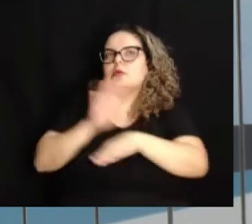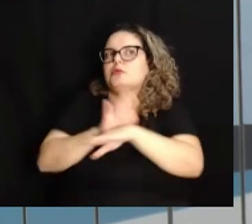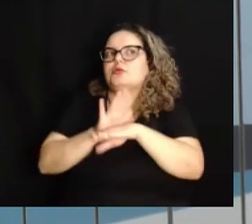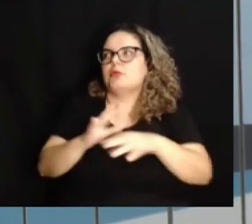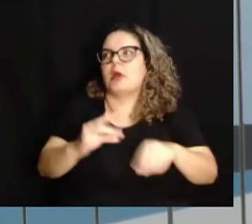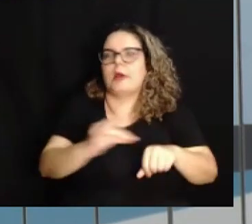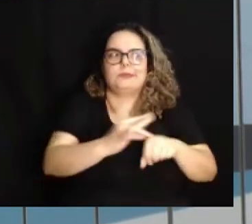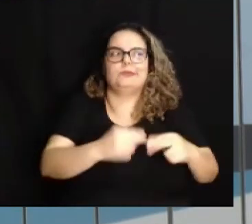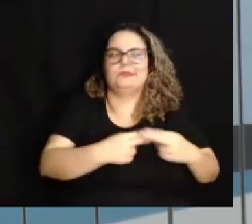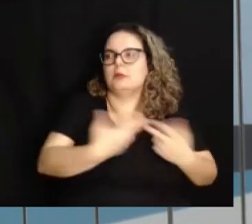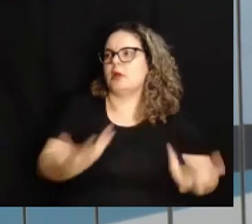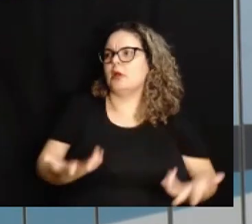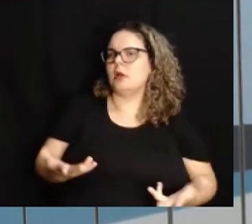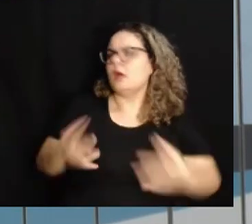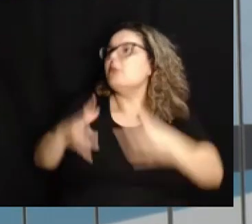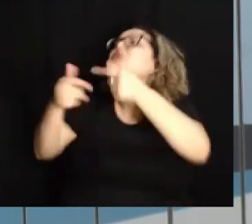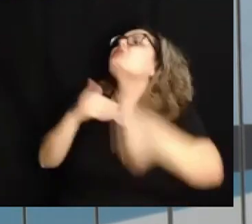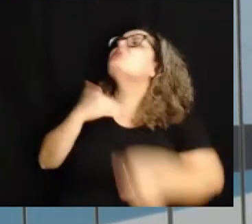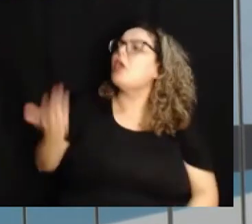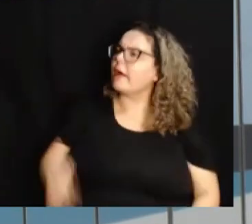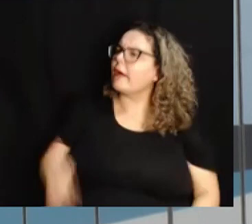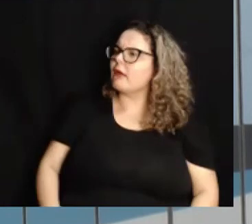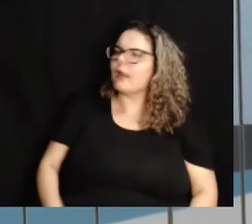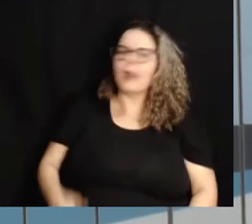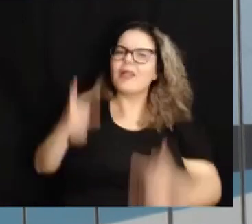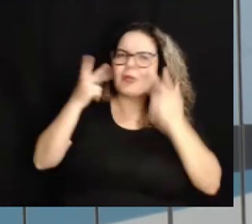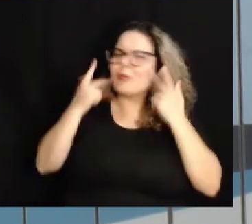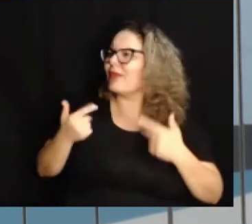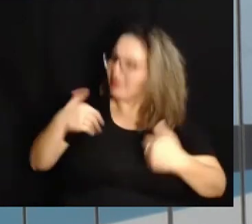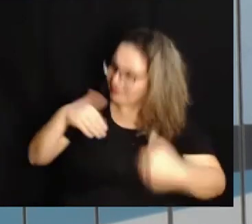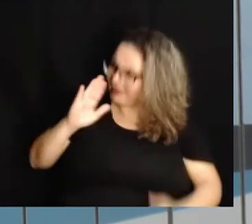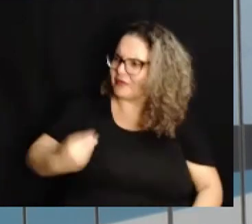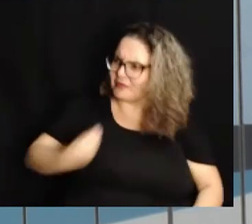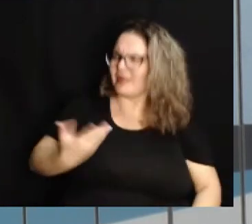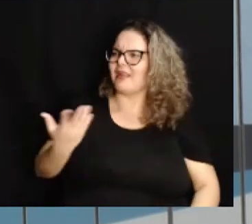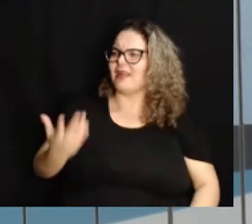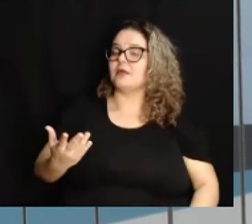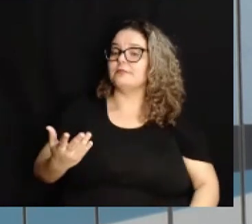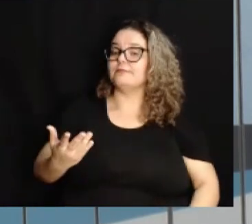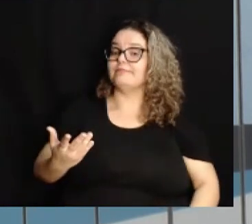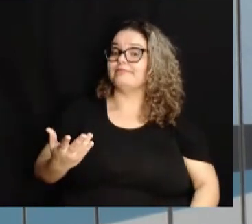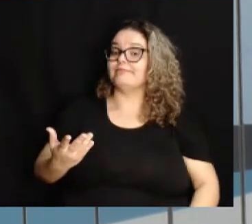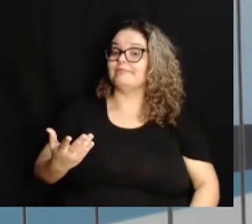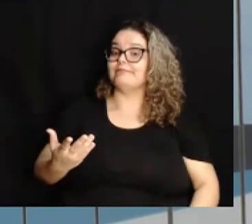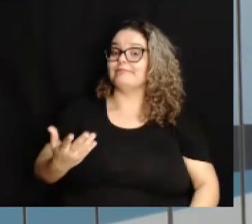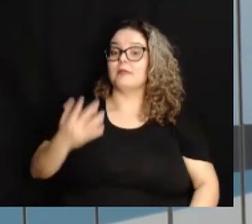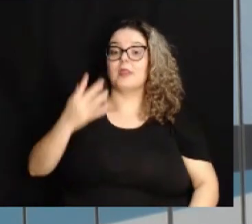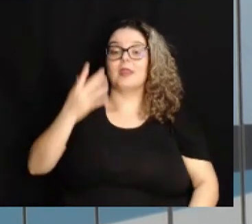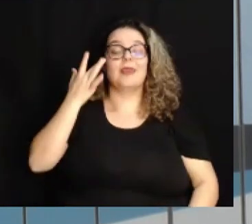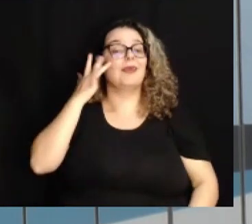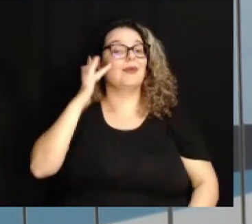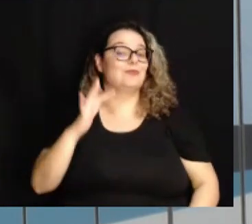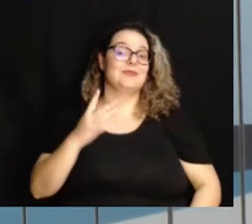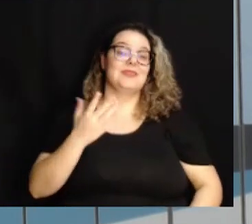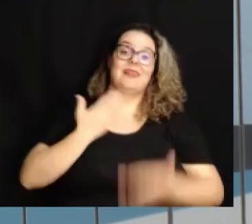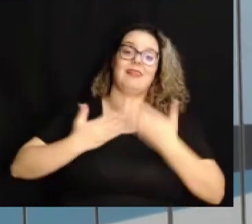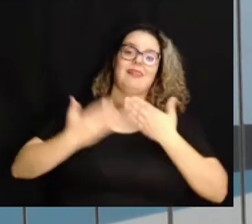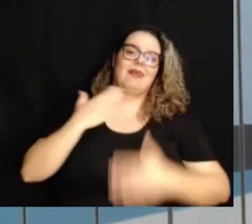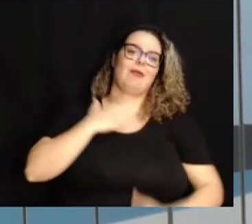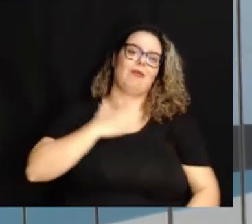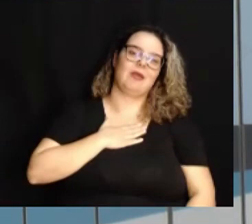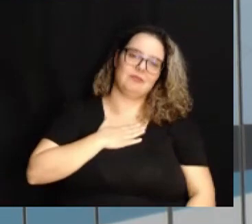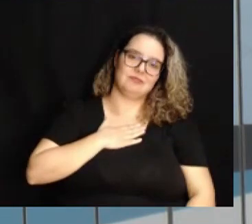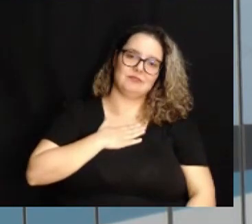morre. É normal, vambora, segue a vida. Mas por quê? Eu não sei lidar. percebe? Então, entendi. geralmente, o